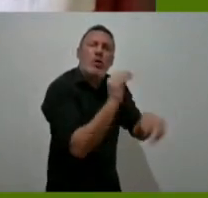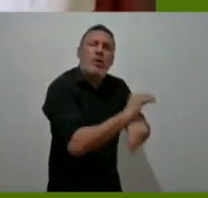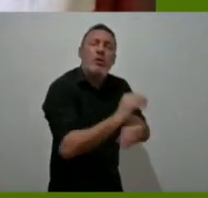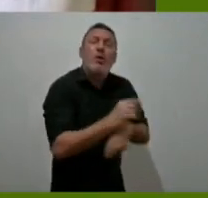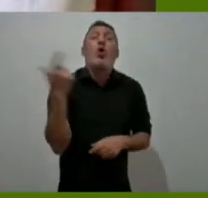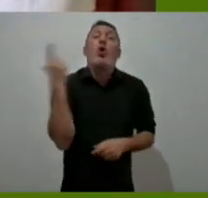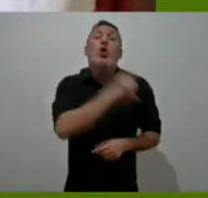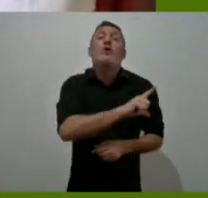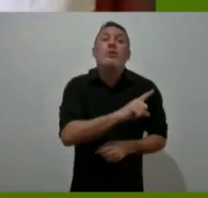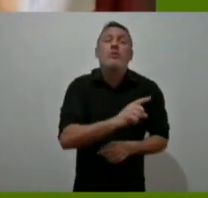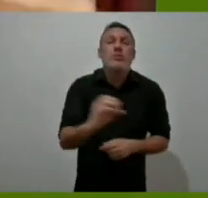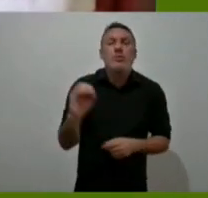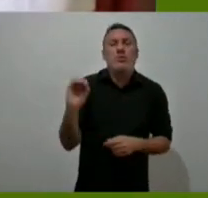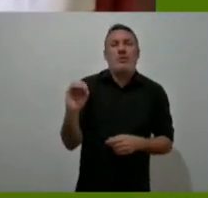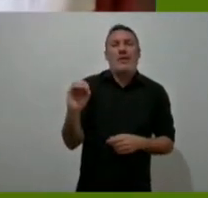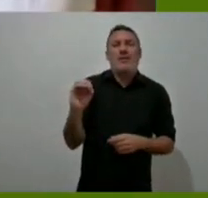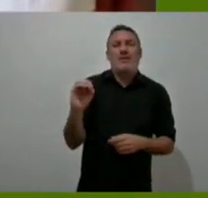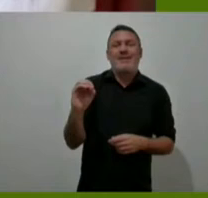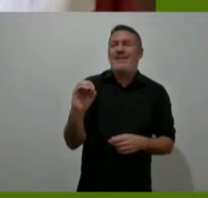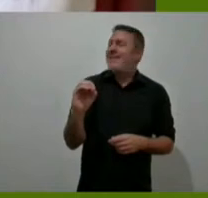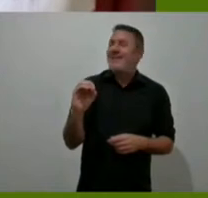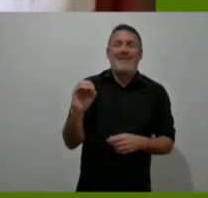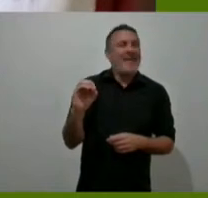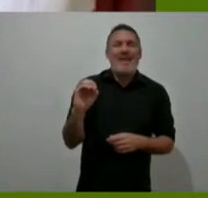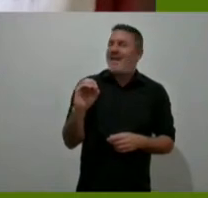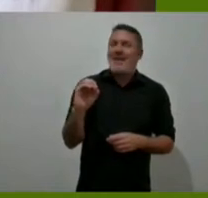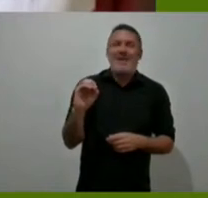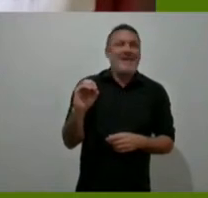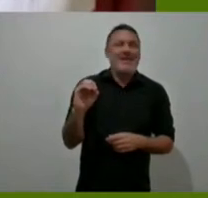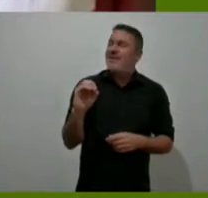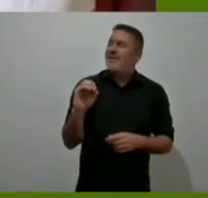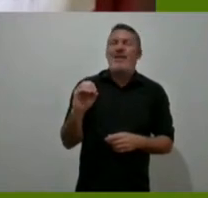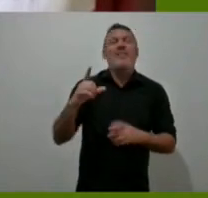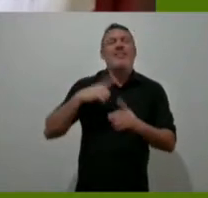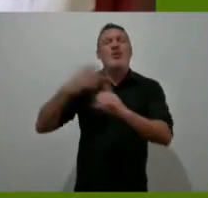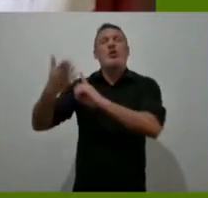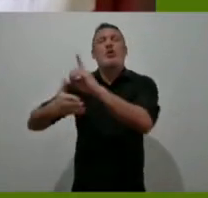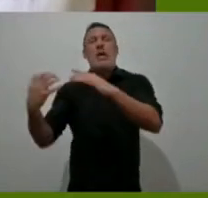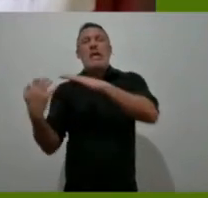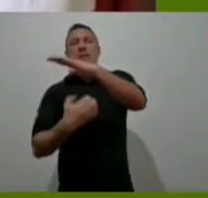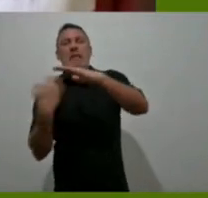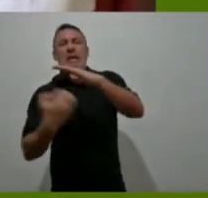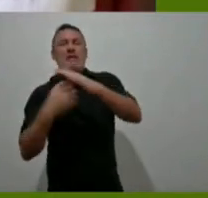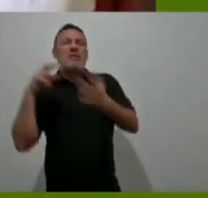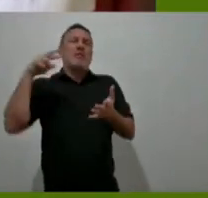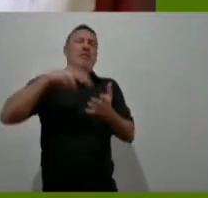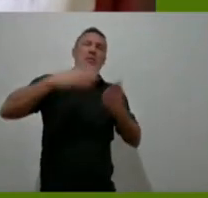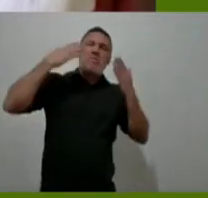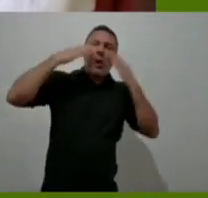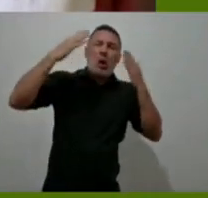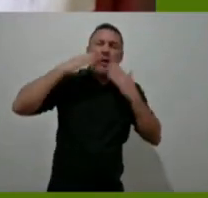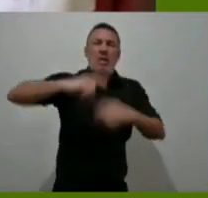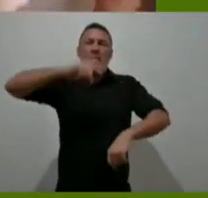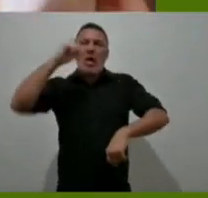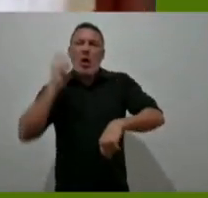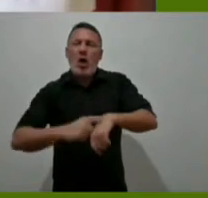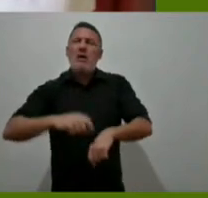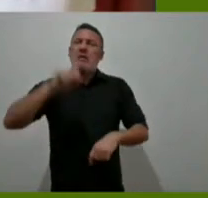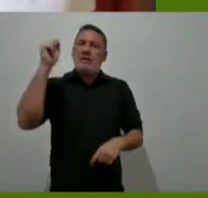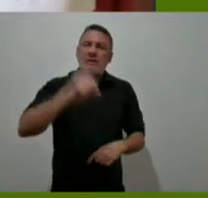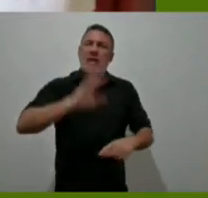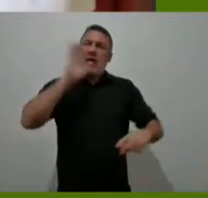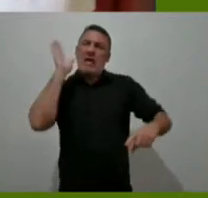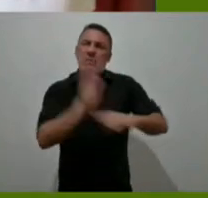absolutamente nenhuma. Mesmo se o discurso das empresas é um discurso imediatista, muito